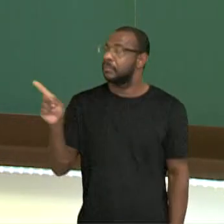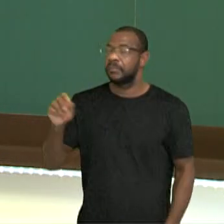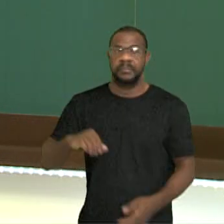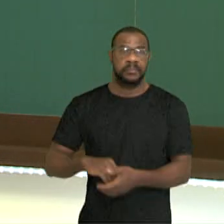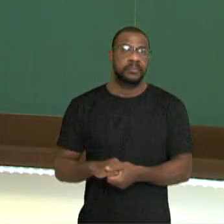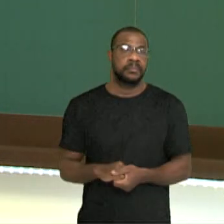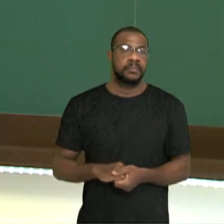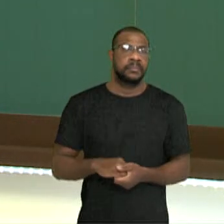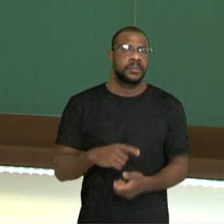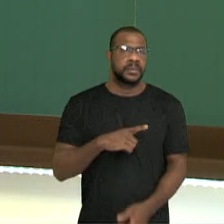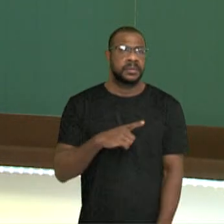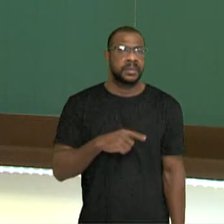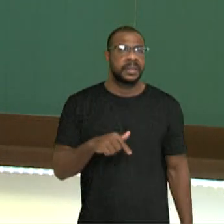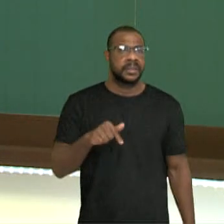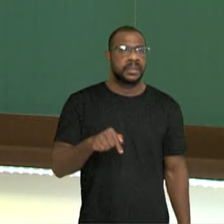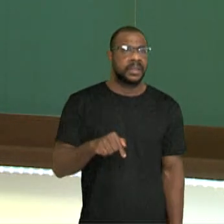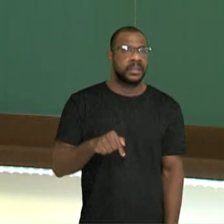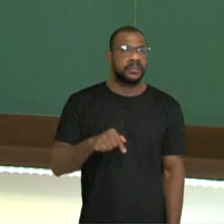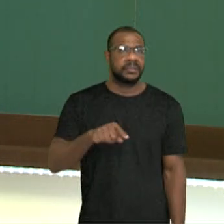de